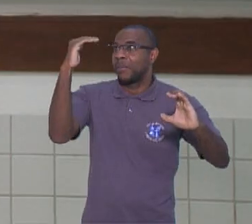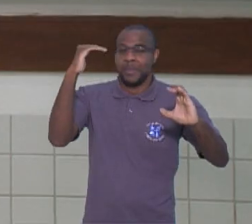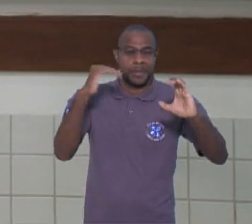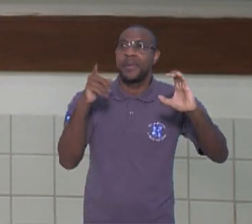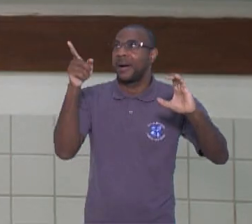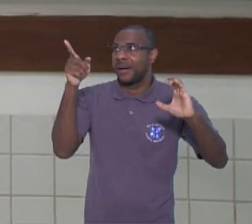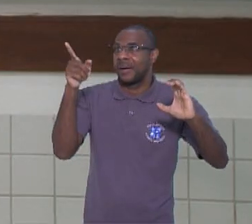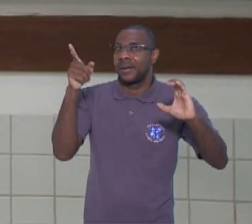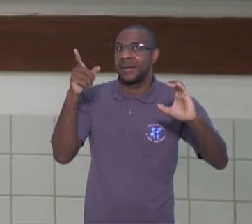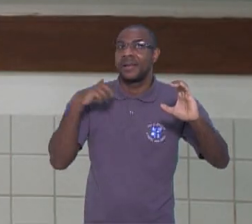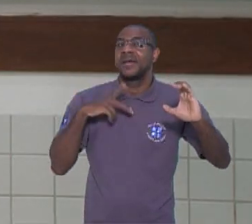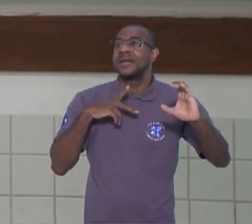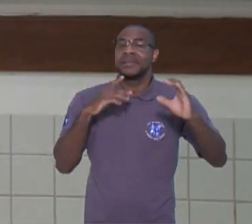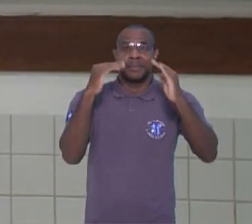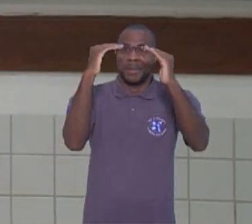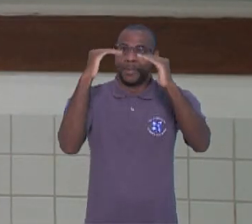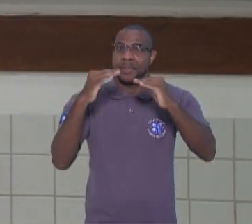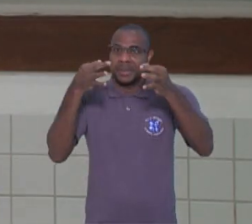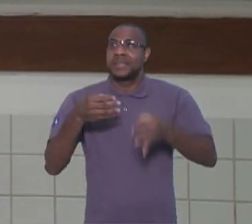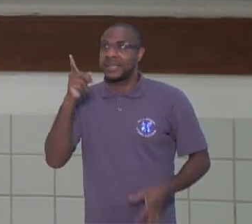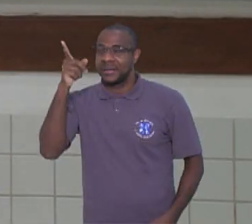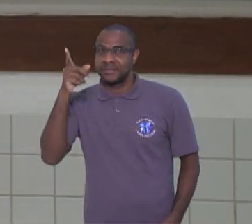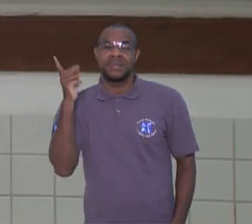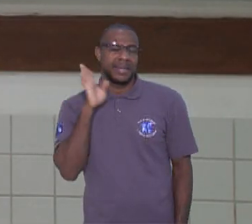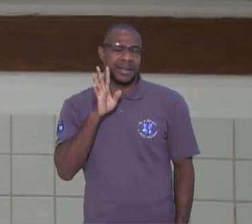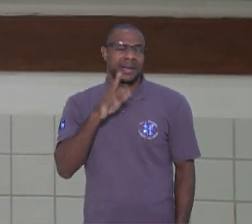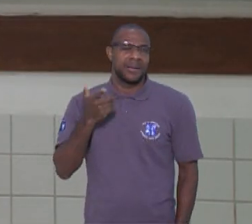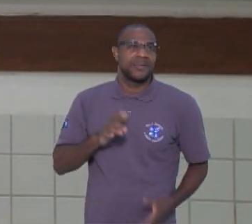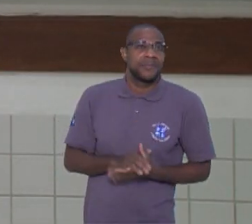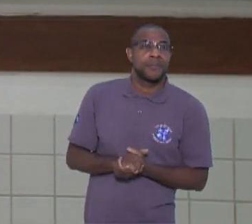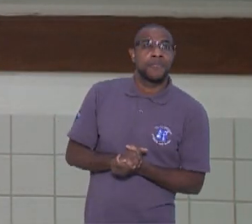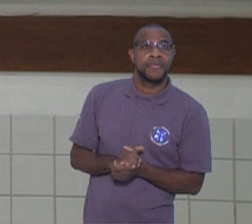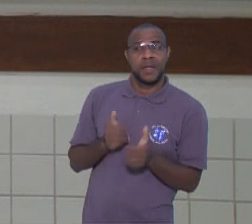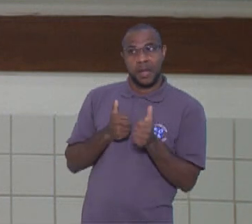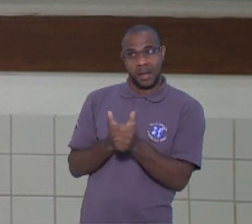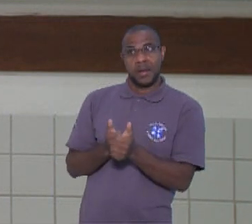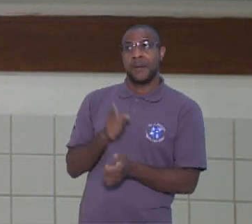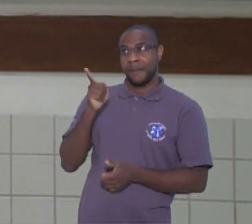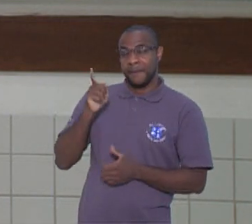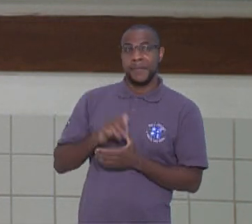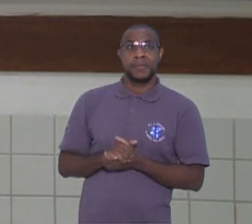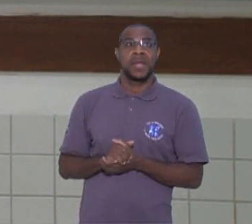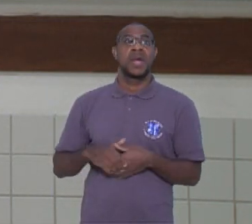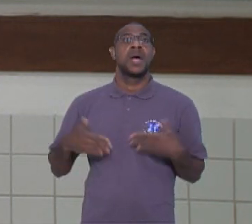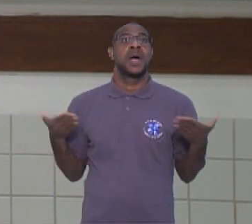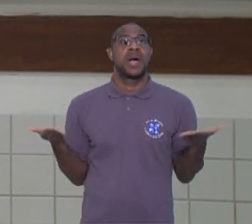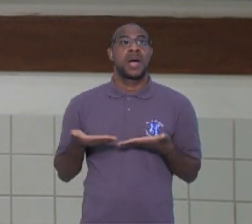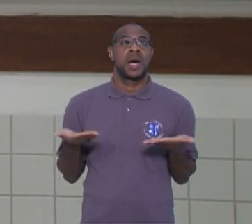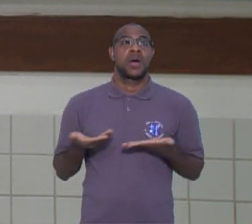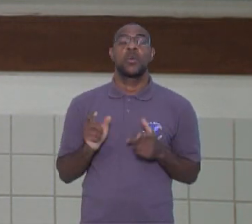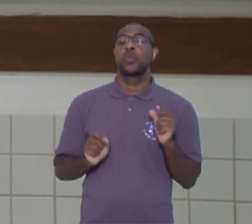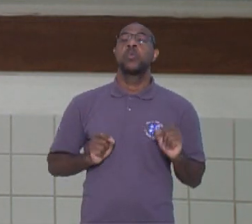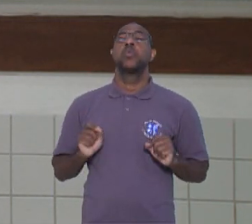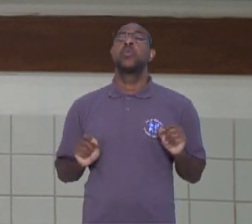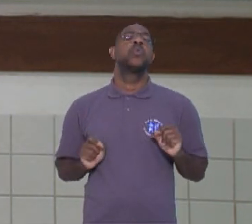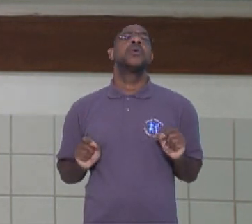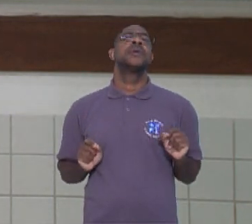você, porque está certo, ok? Legal. Bom, agora, o que nós temos aqui?